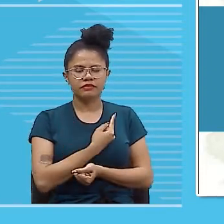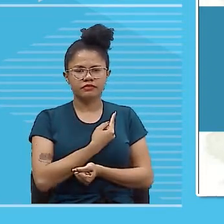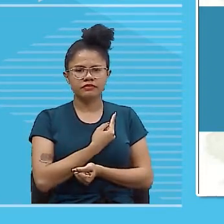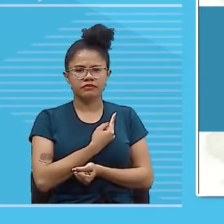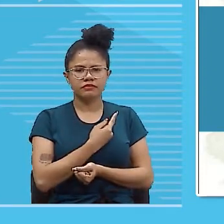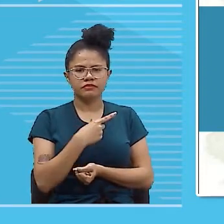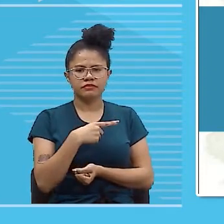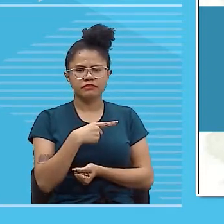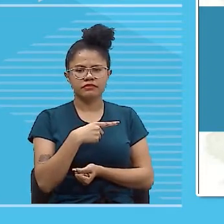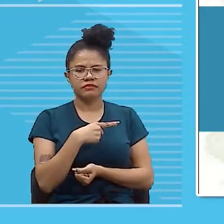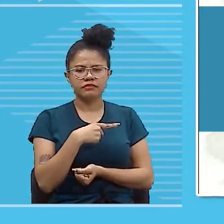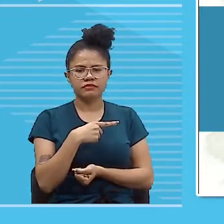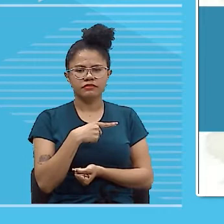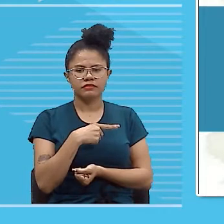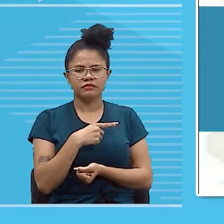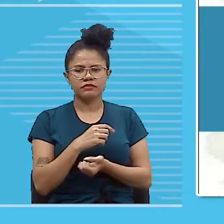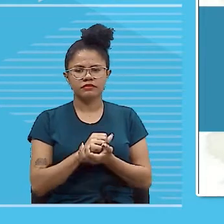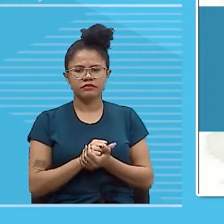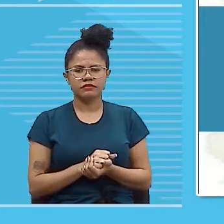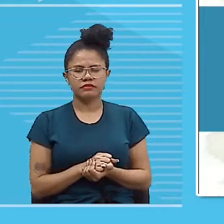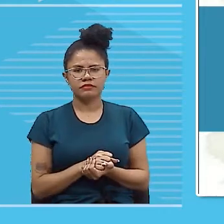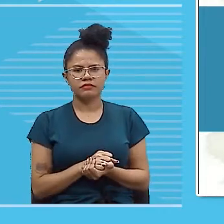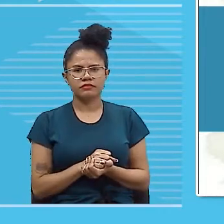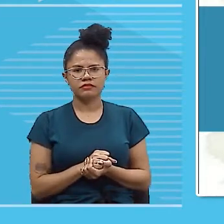tenhamos exatamente